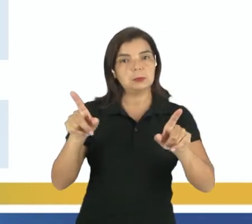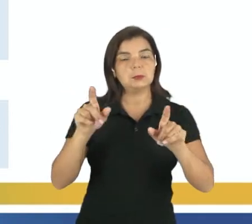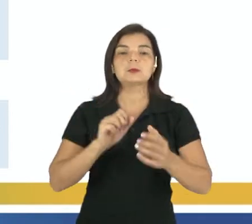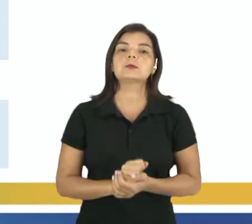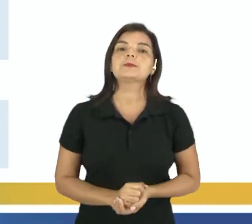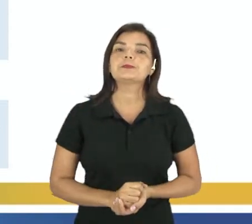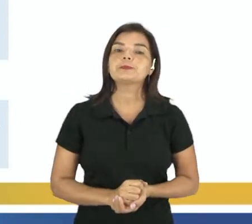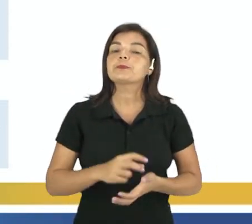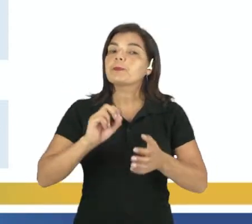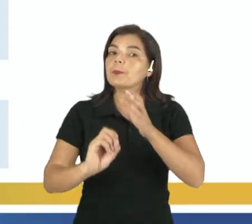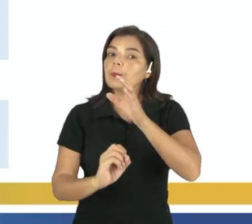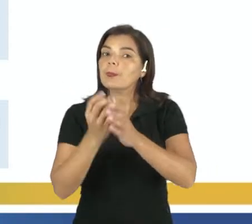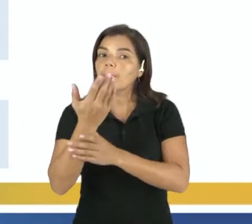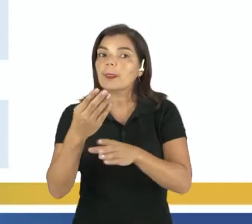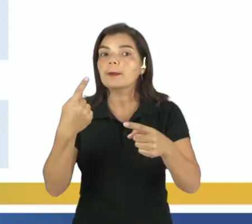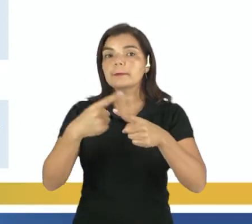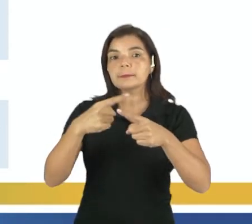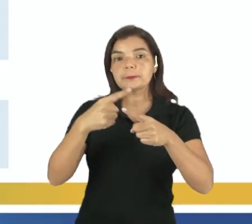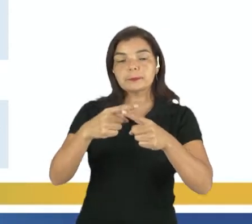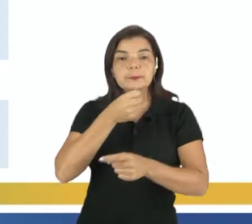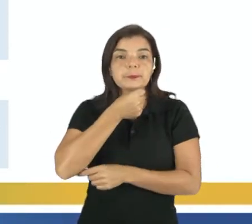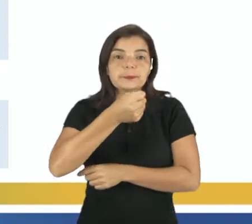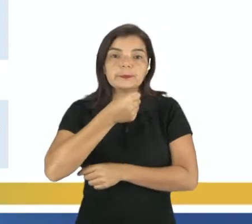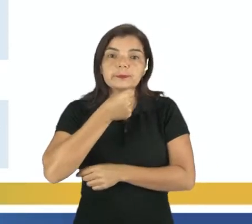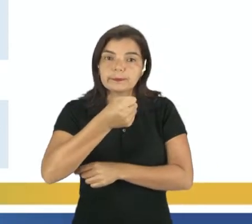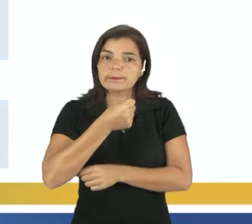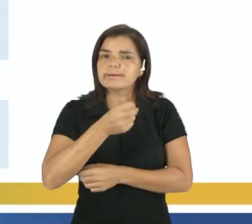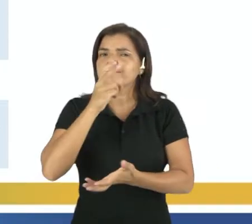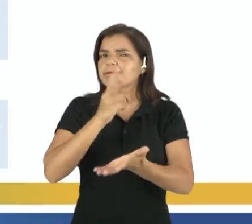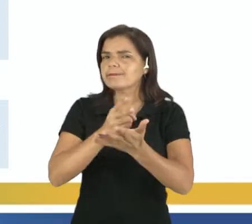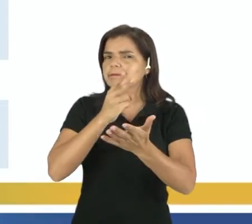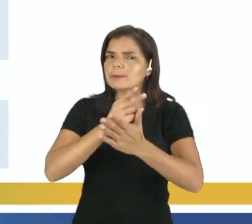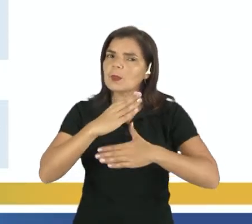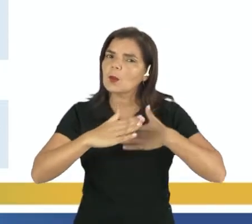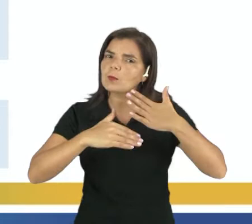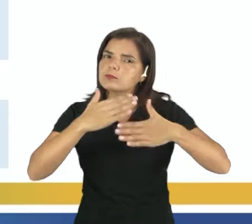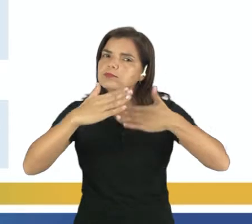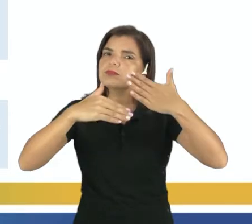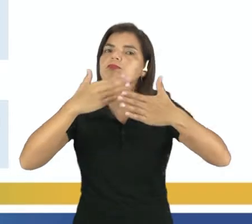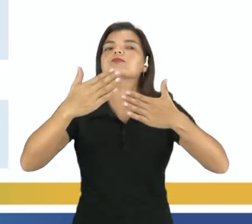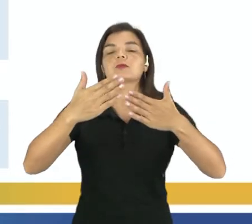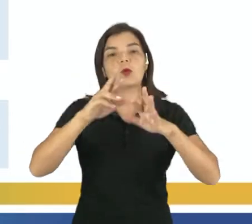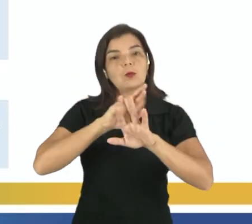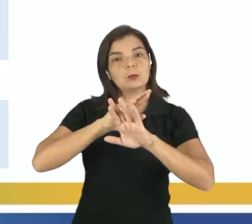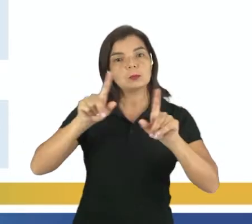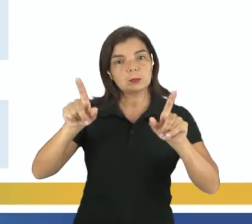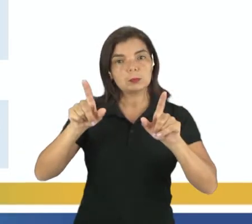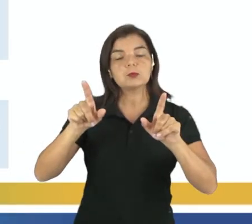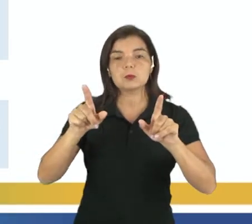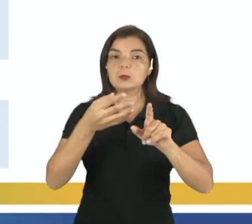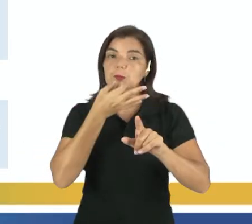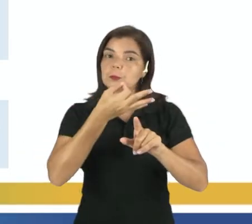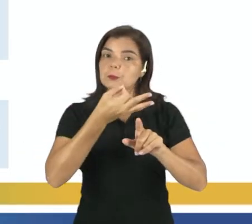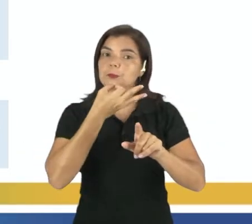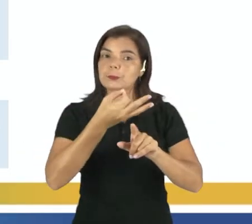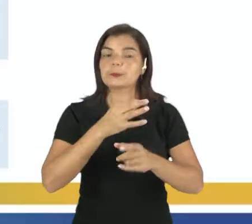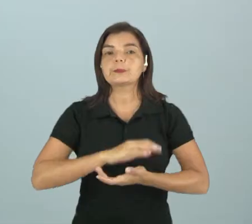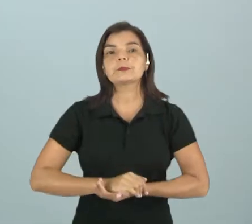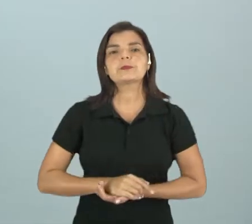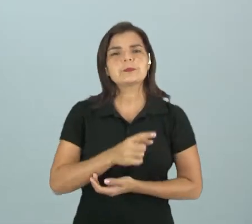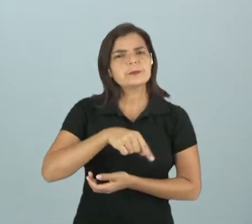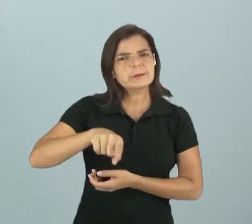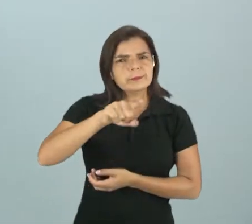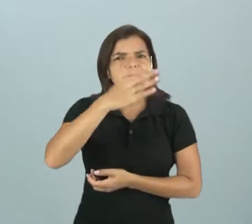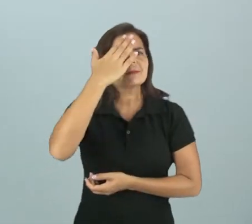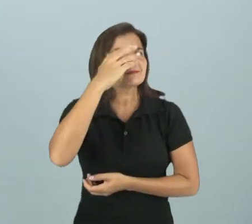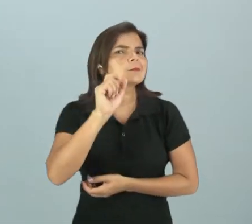diferente. Isso acontece porque as reportagens são construídas a partir de diferentes pontos de vista. E